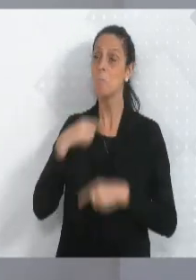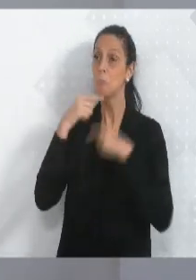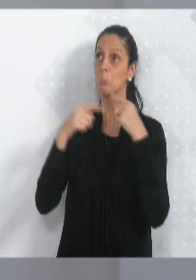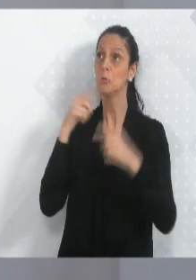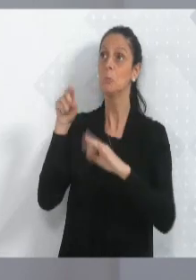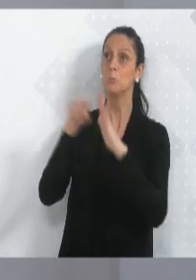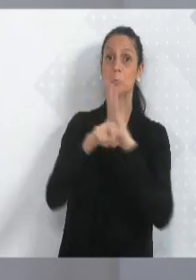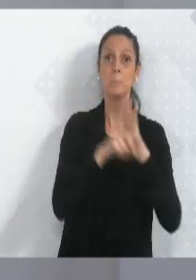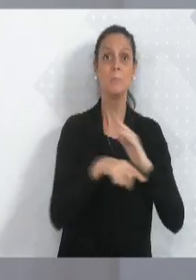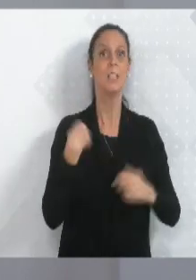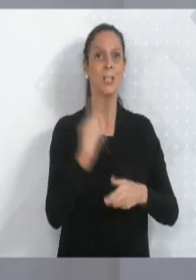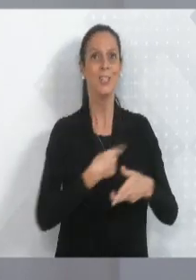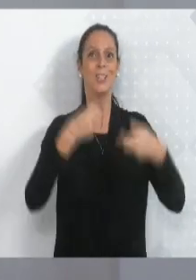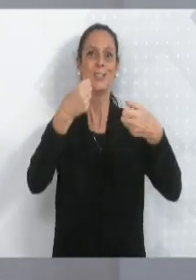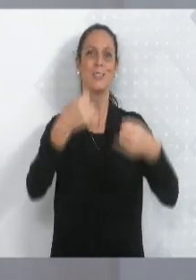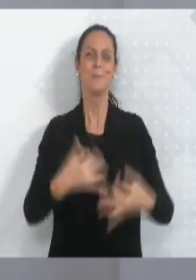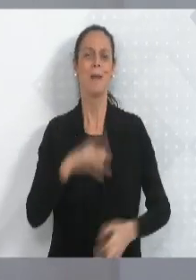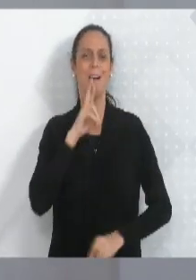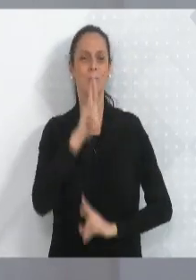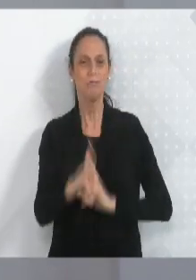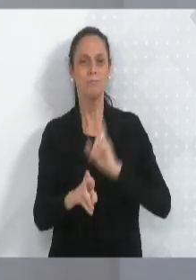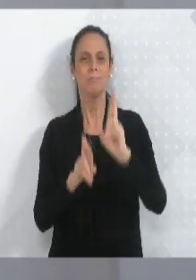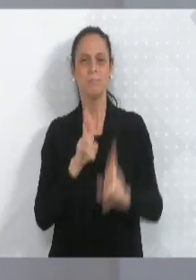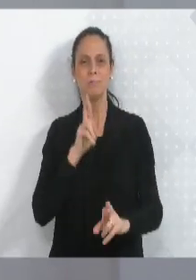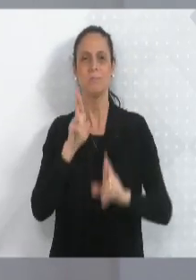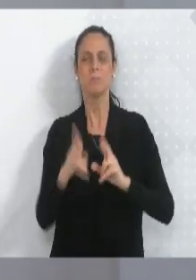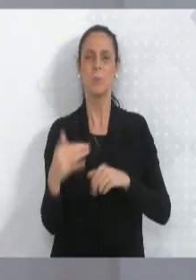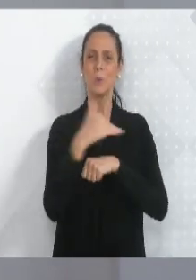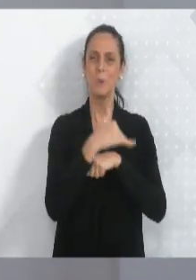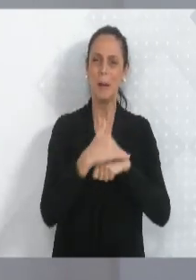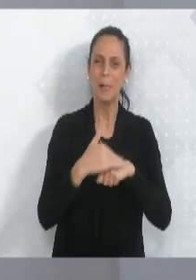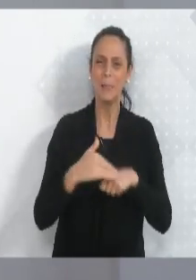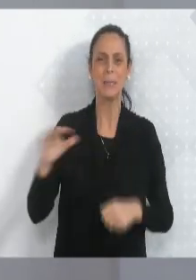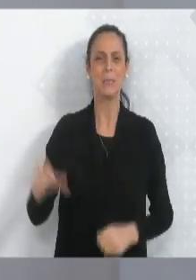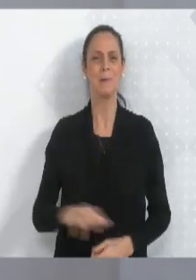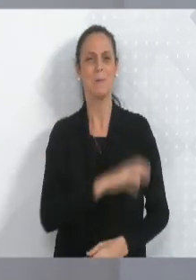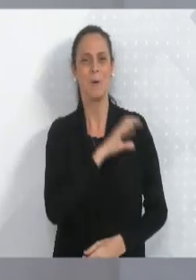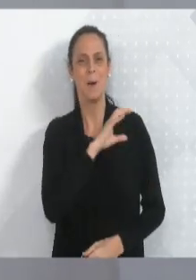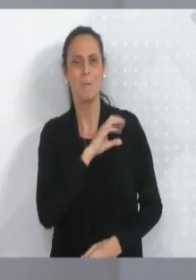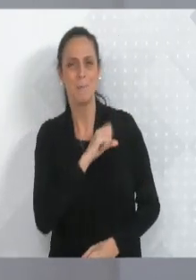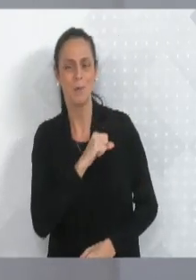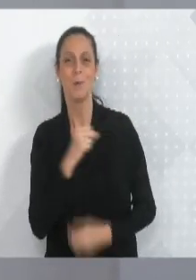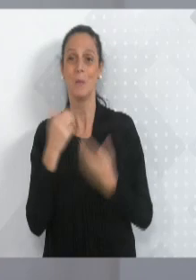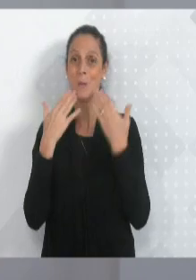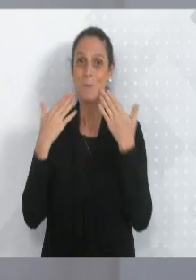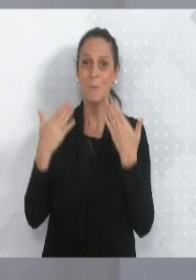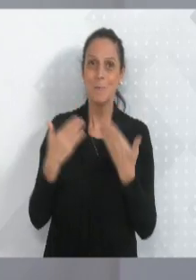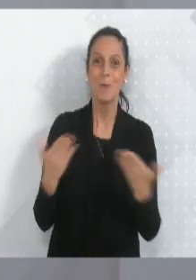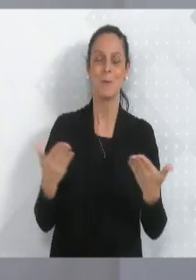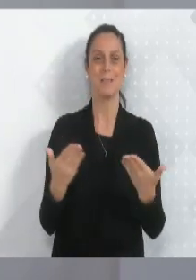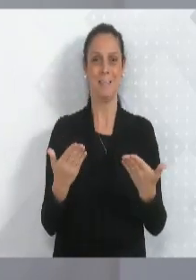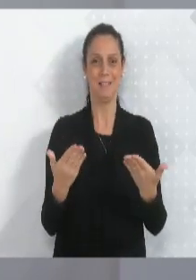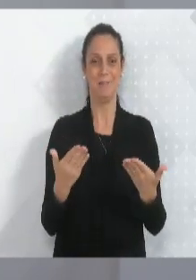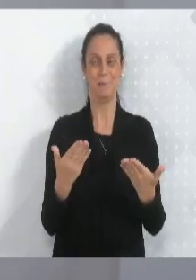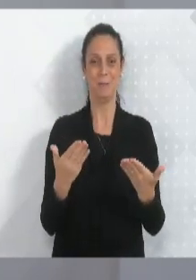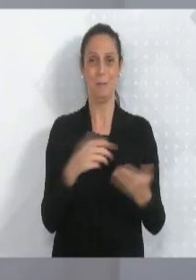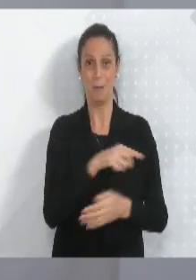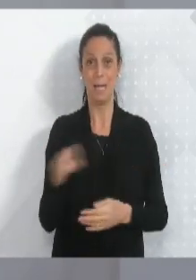nós esclarecemos todas elas, com muito carinho, com muito amor, nós fizemos com que essas crianças sentassem nessas cadeiras,